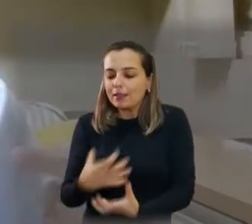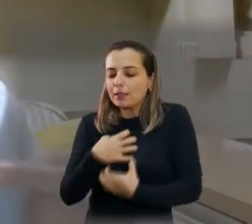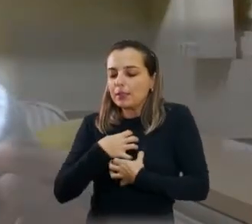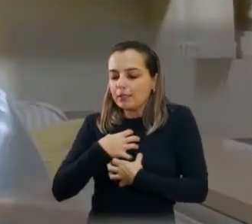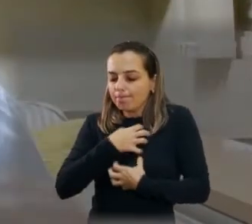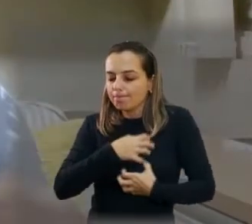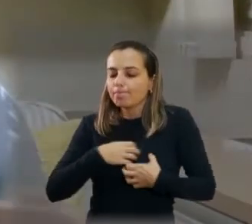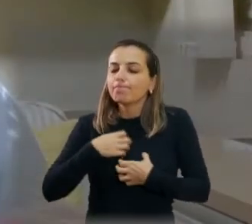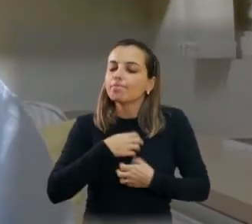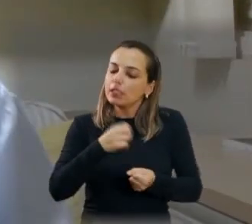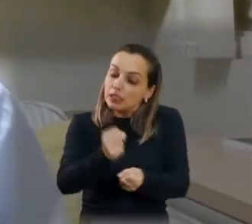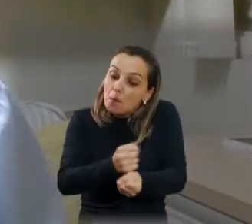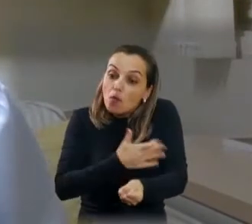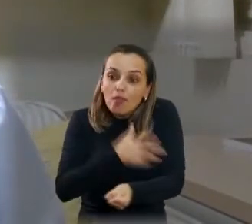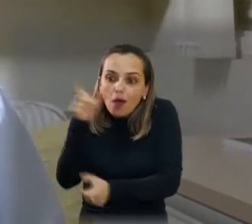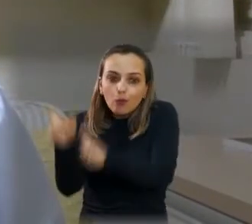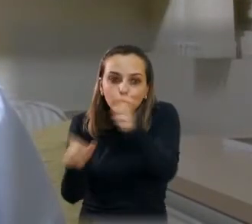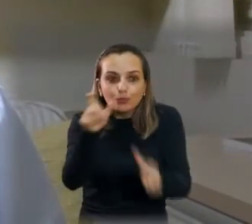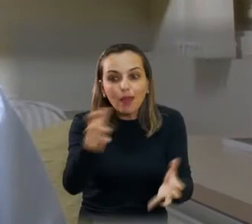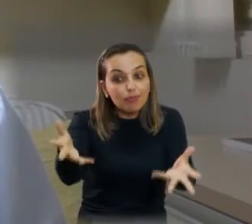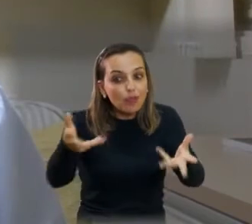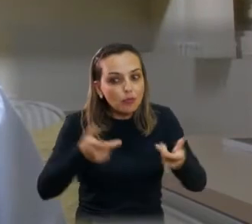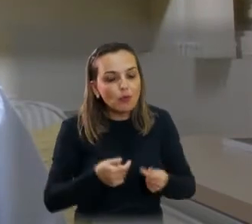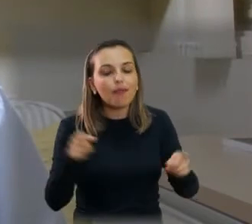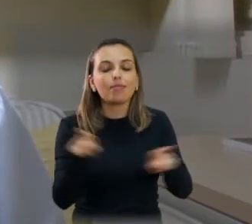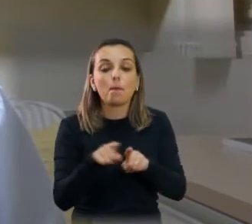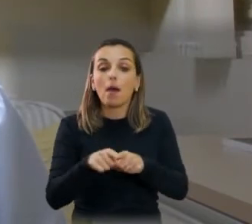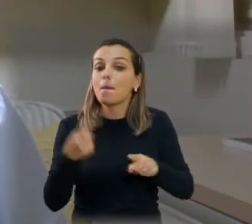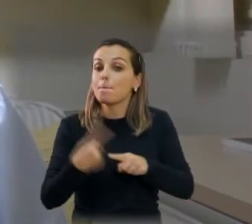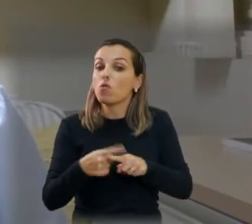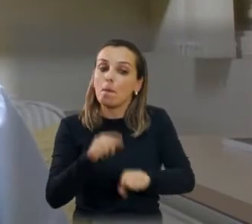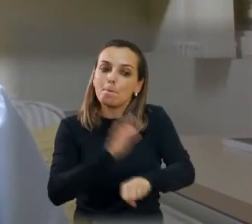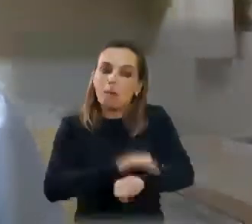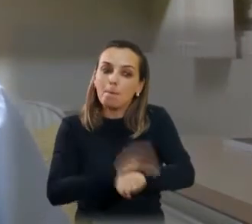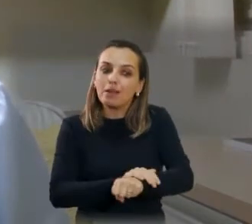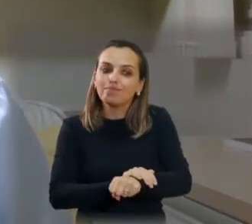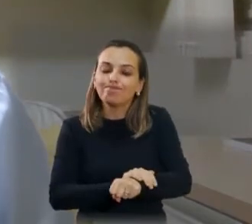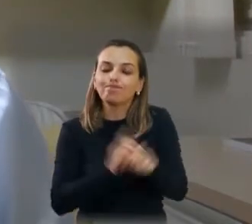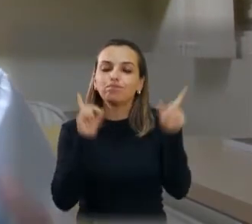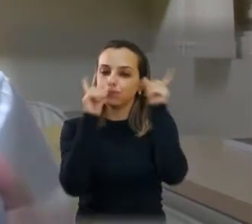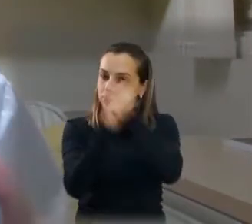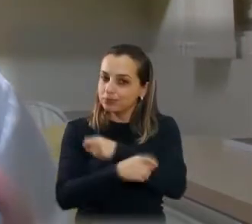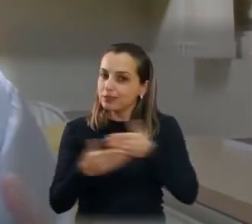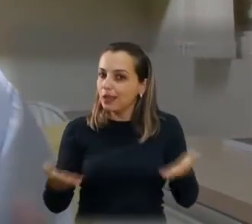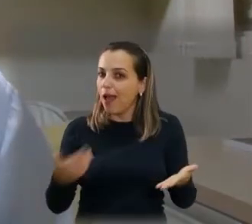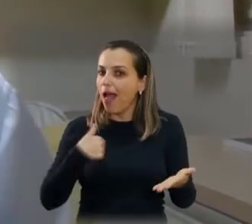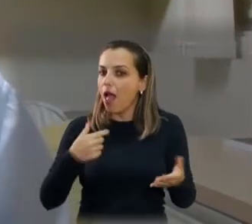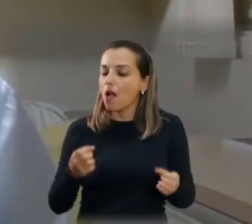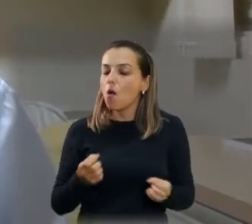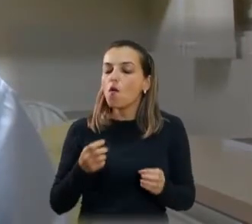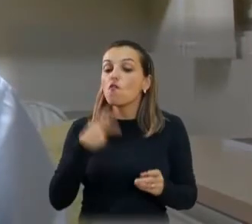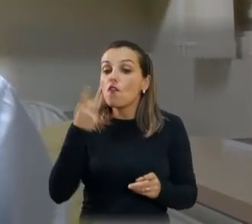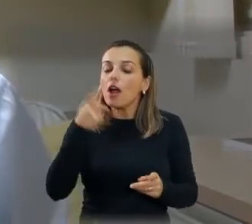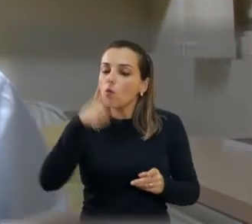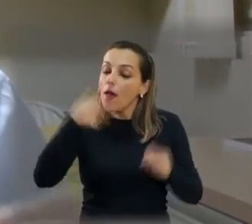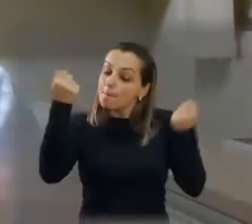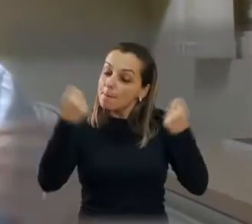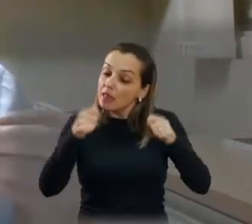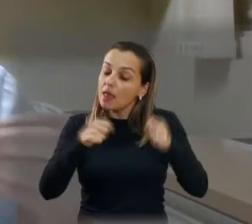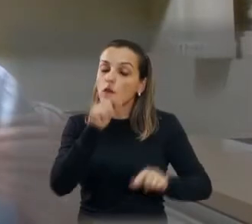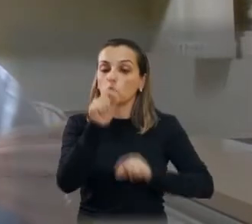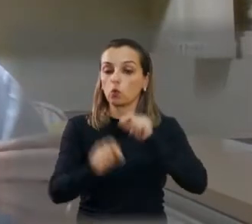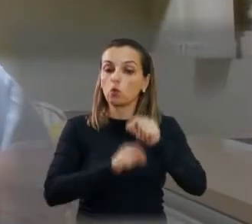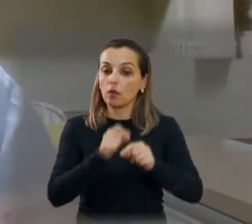as aflições humanas que estão agudizadas nesse atual contexto. E eu ressalto a necessidade de